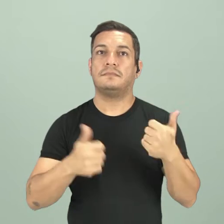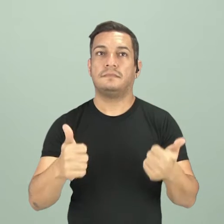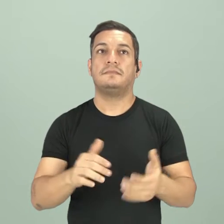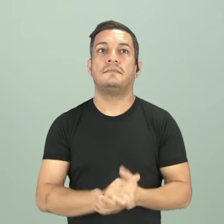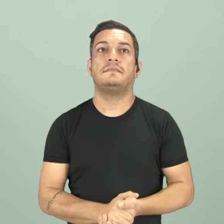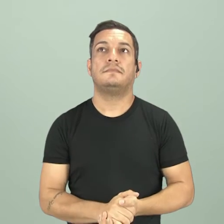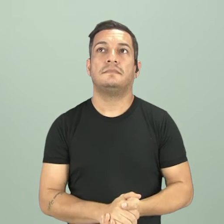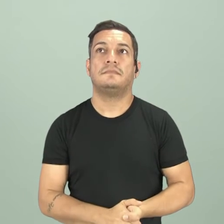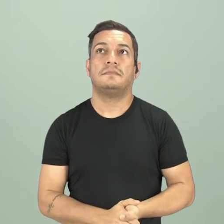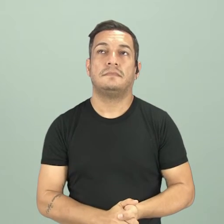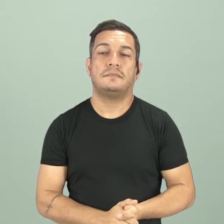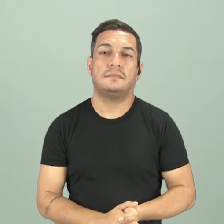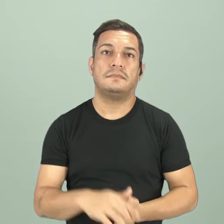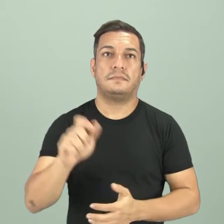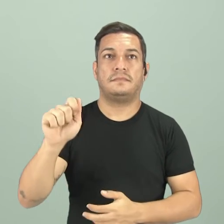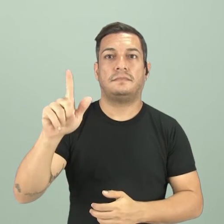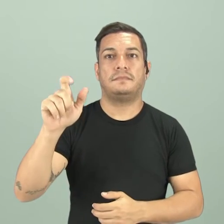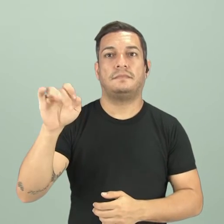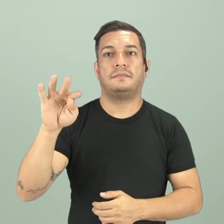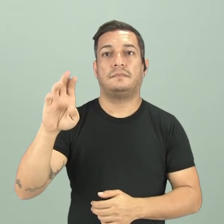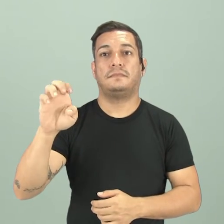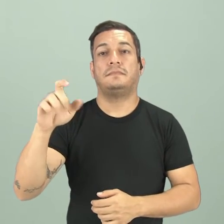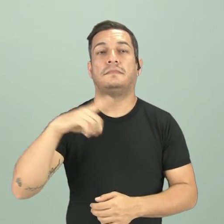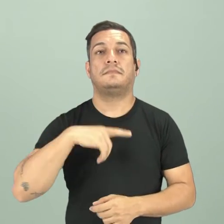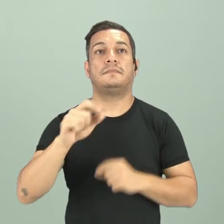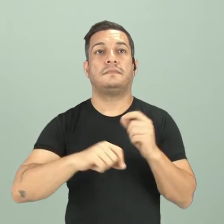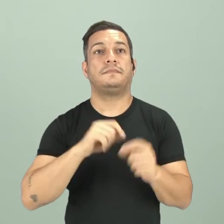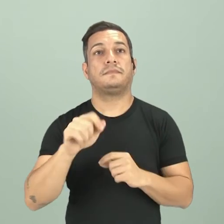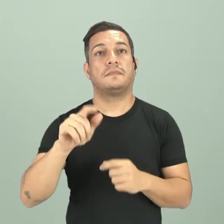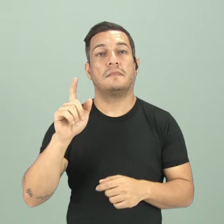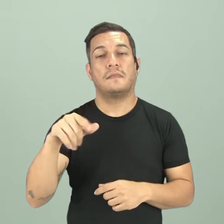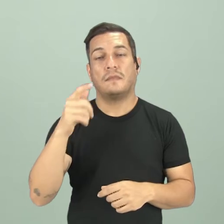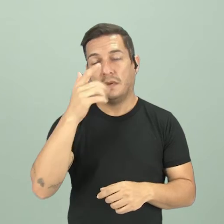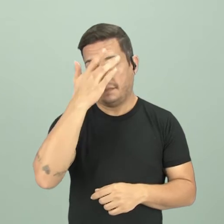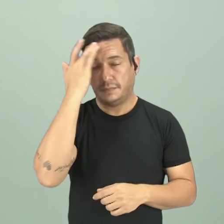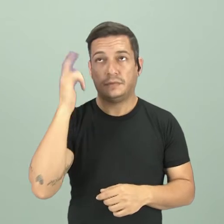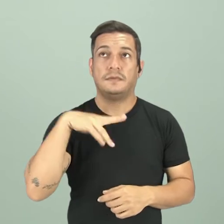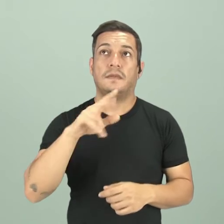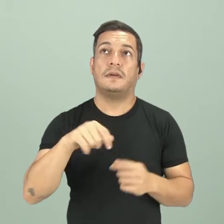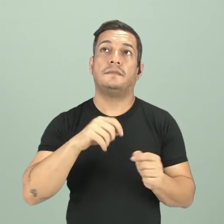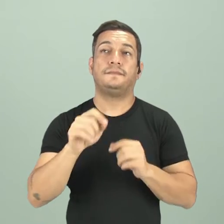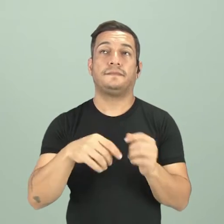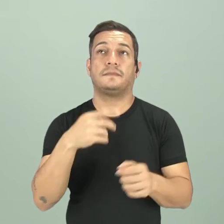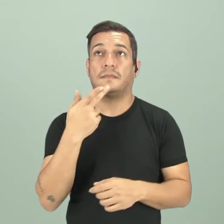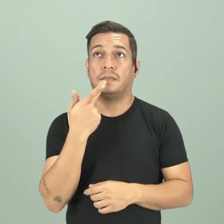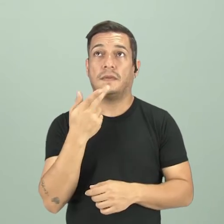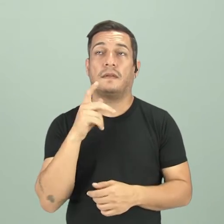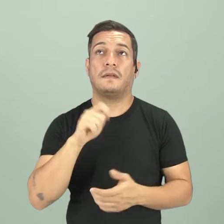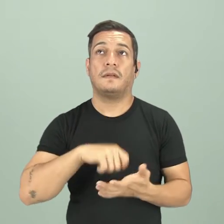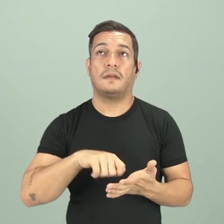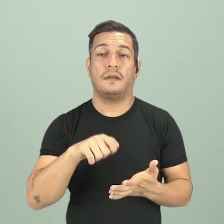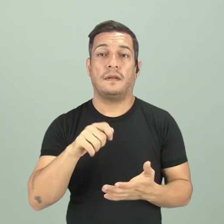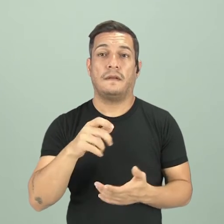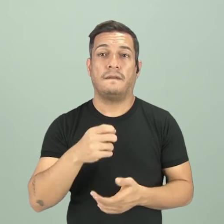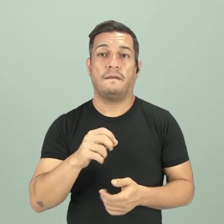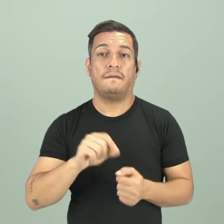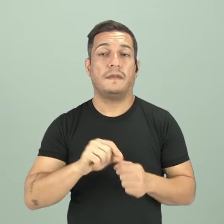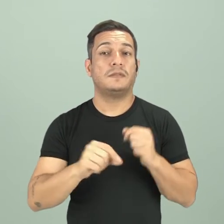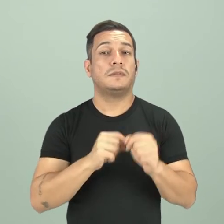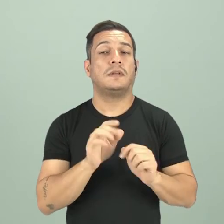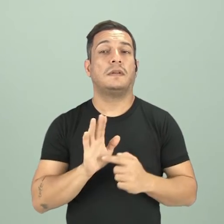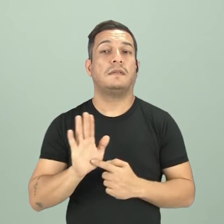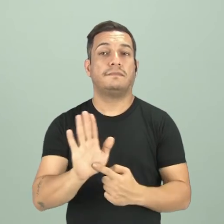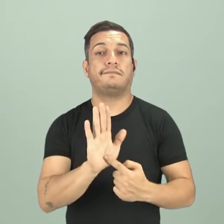bem? Bom, gente, o agente, já que nós temos uma ação, nós temos que ter alguém que vai executar, né? Quem executa essa